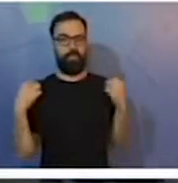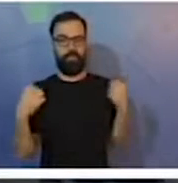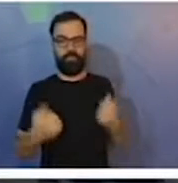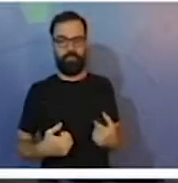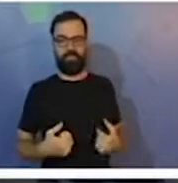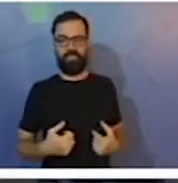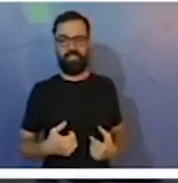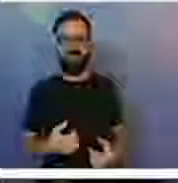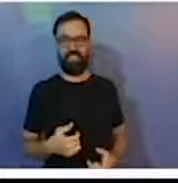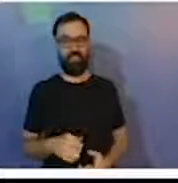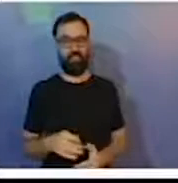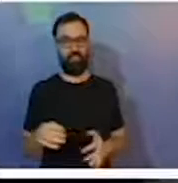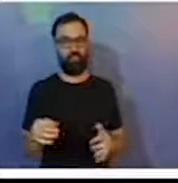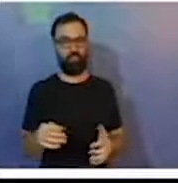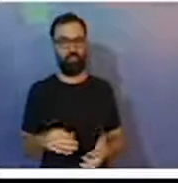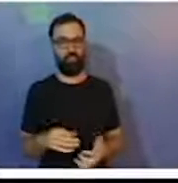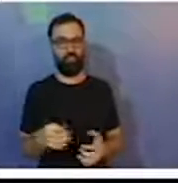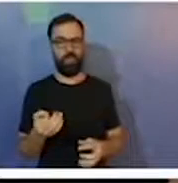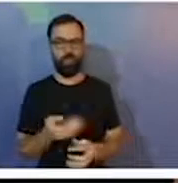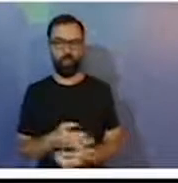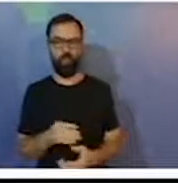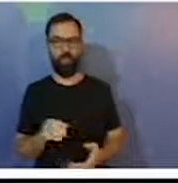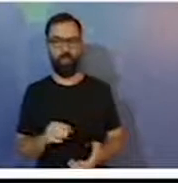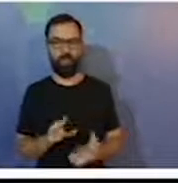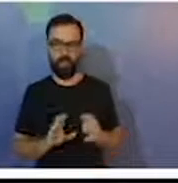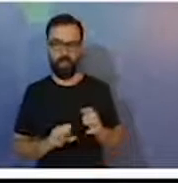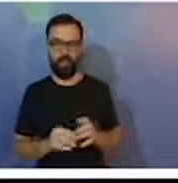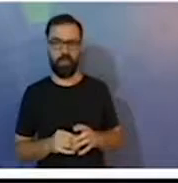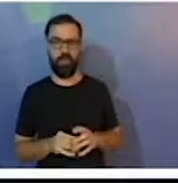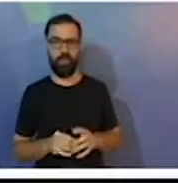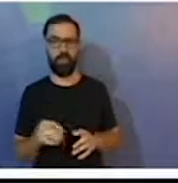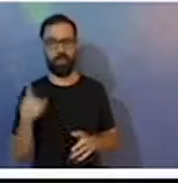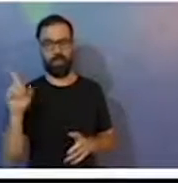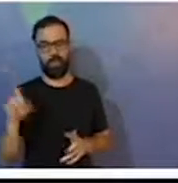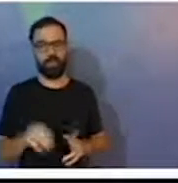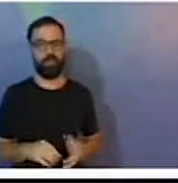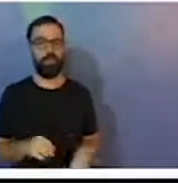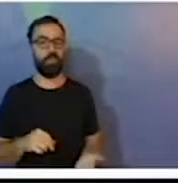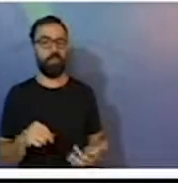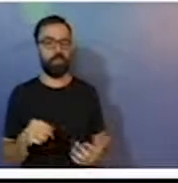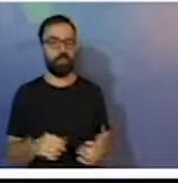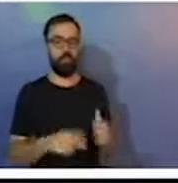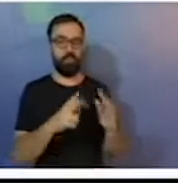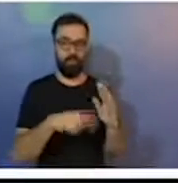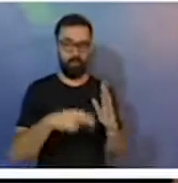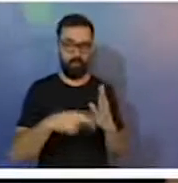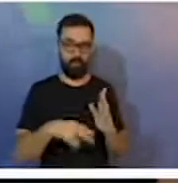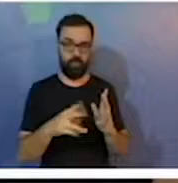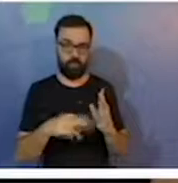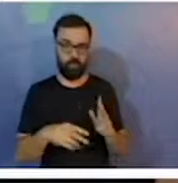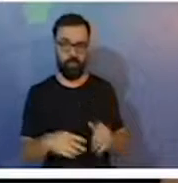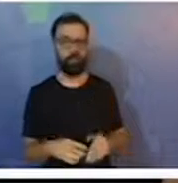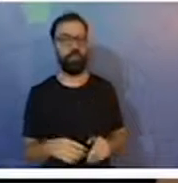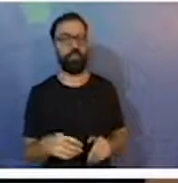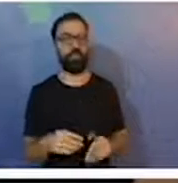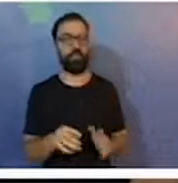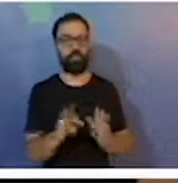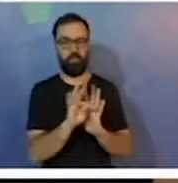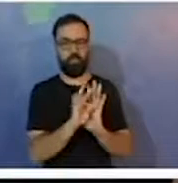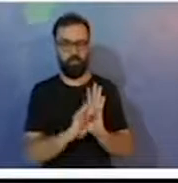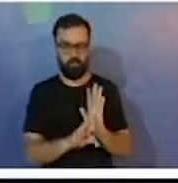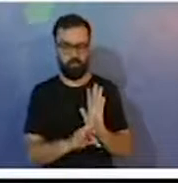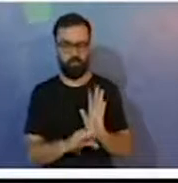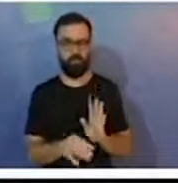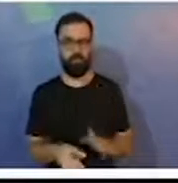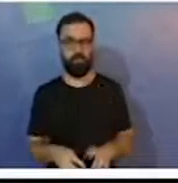Olha esse pressão dele gente em casa Releia o texto colar de casca de ovo e